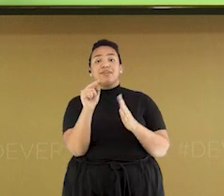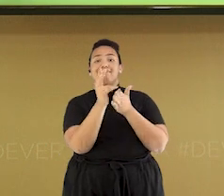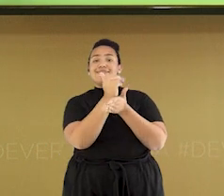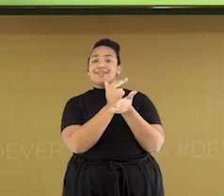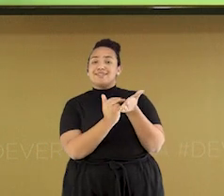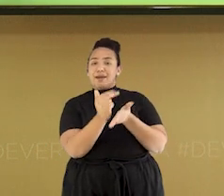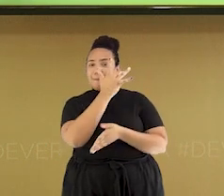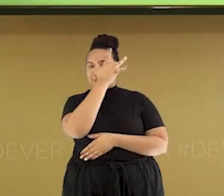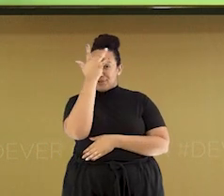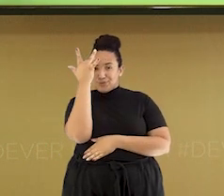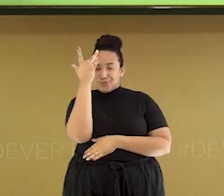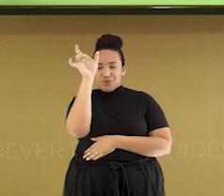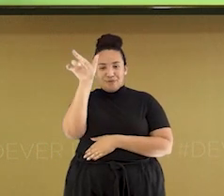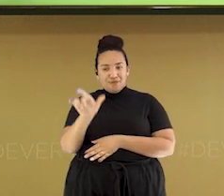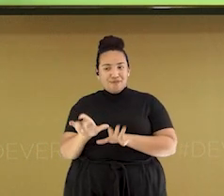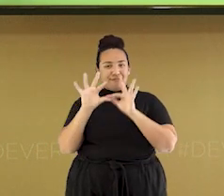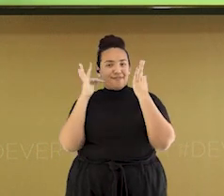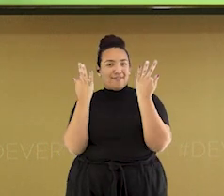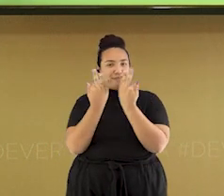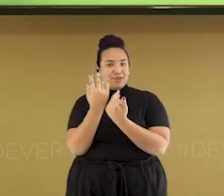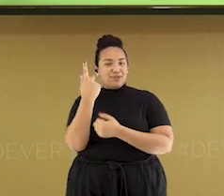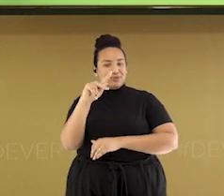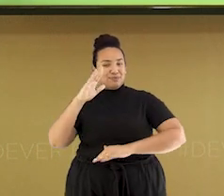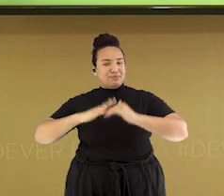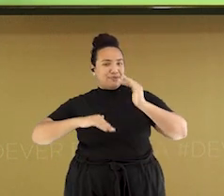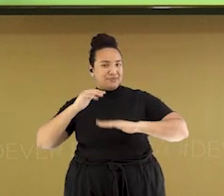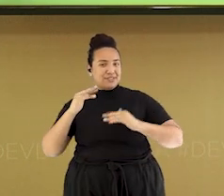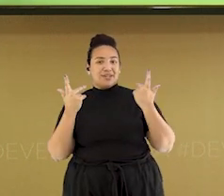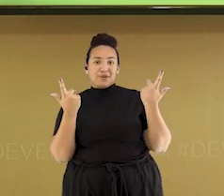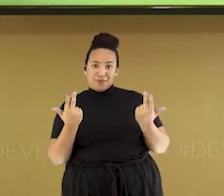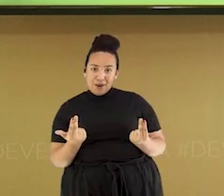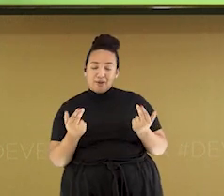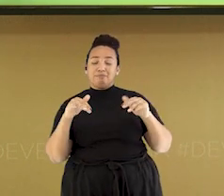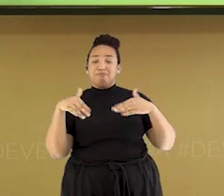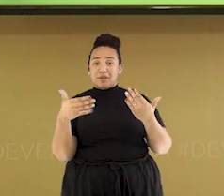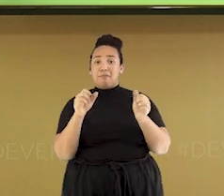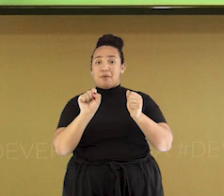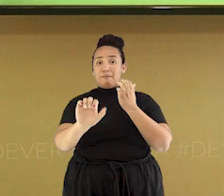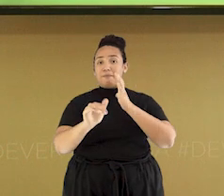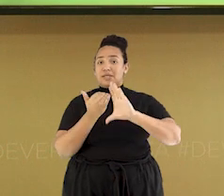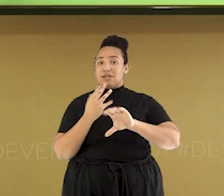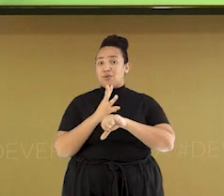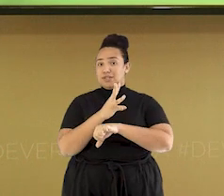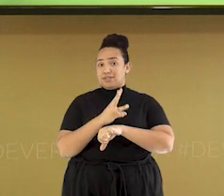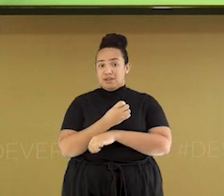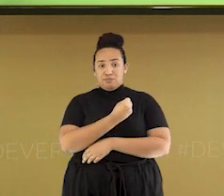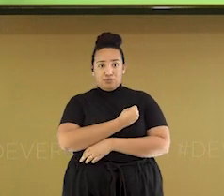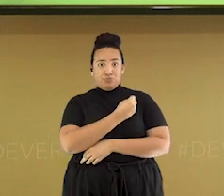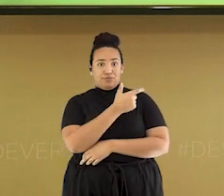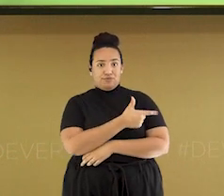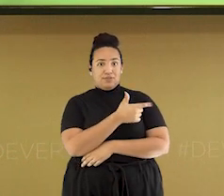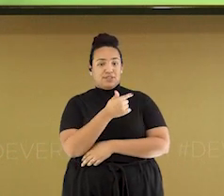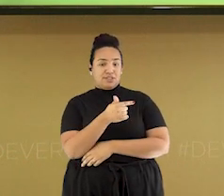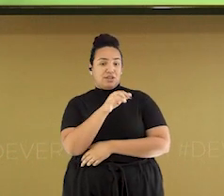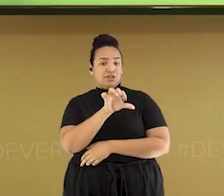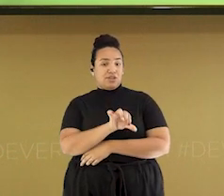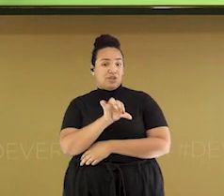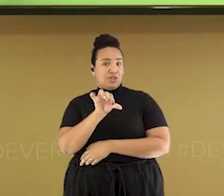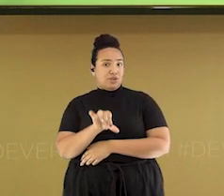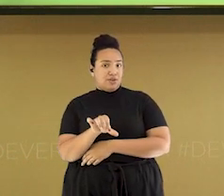e que fazem parte dessas profissões. E nos envie pelo WhatsApp. O número é 27